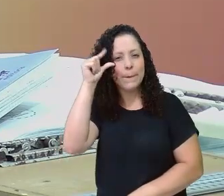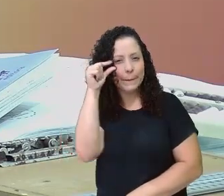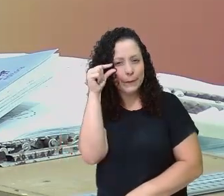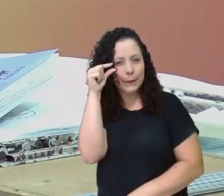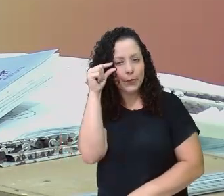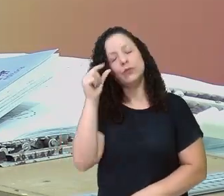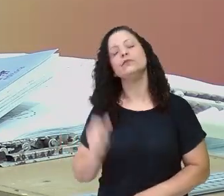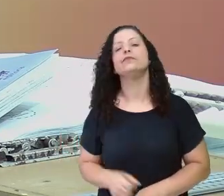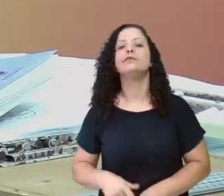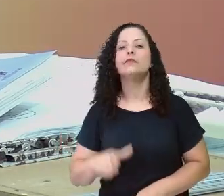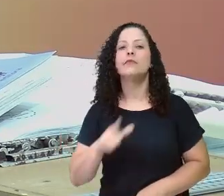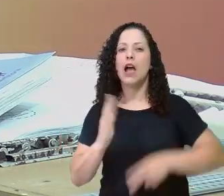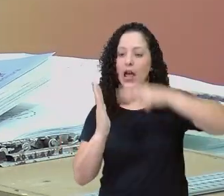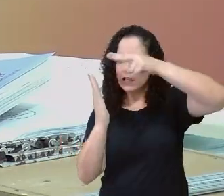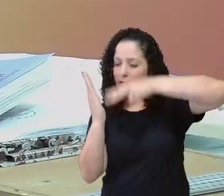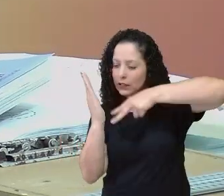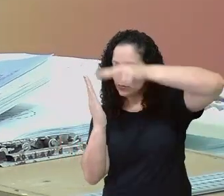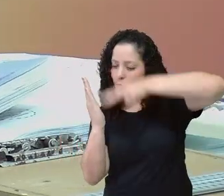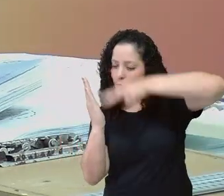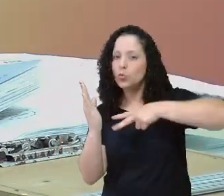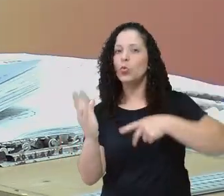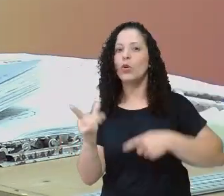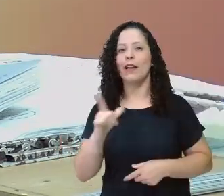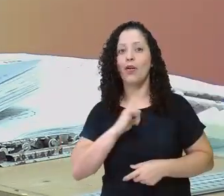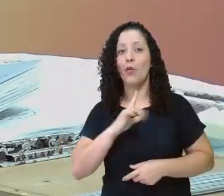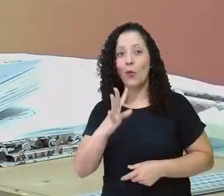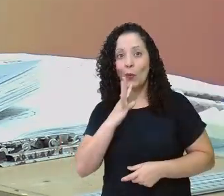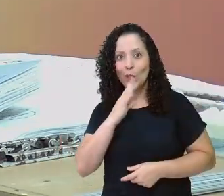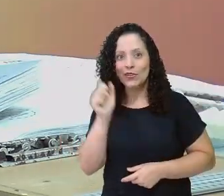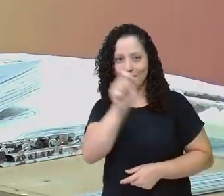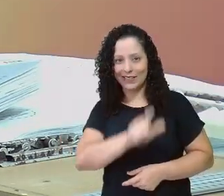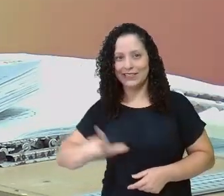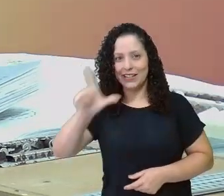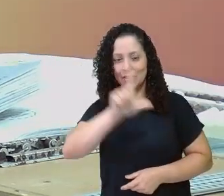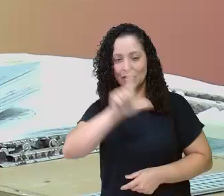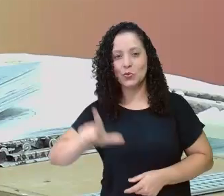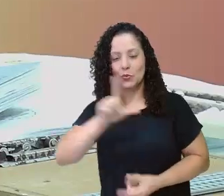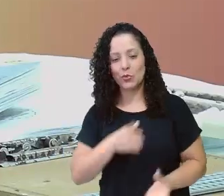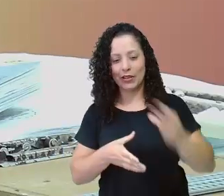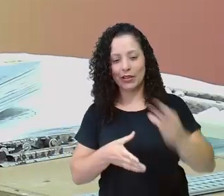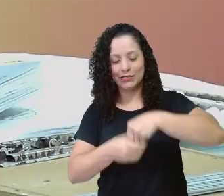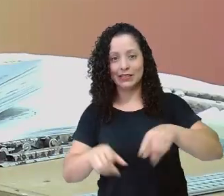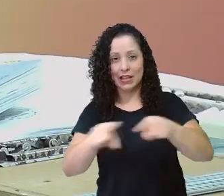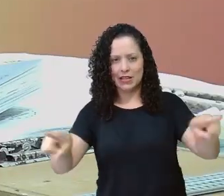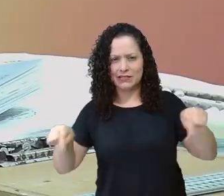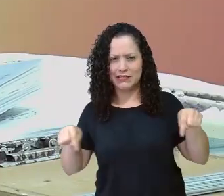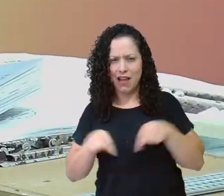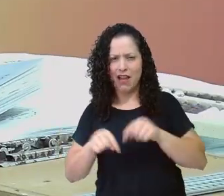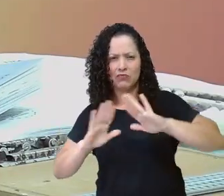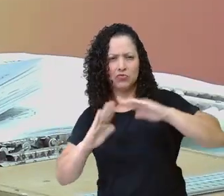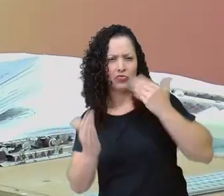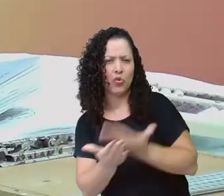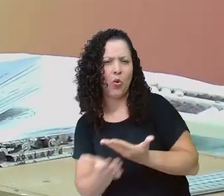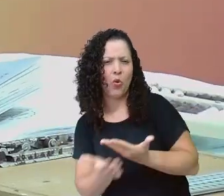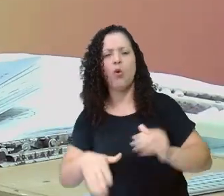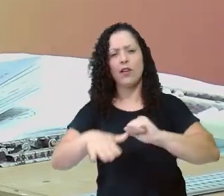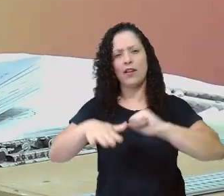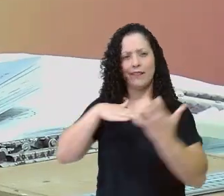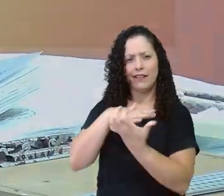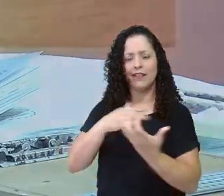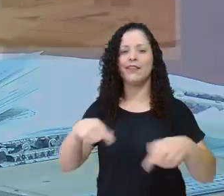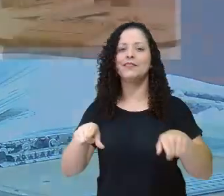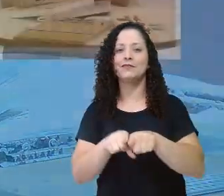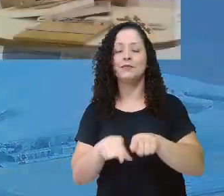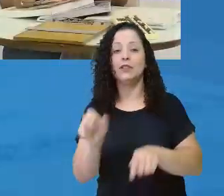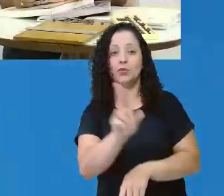leitura e ter esse encontro com a literatura na dinâmica escolar, na sala regular, na sala de recursos. E a gente